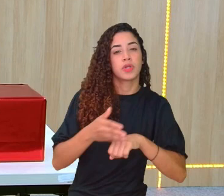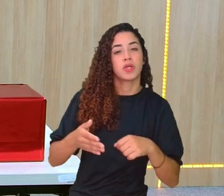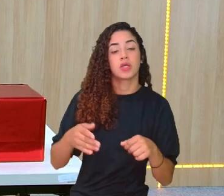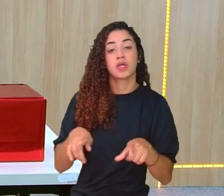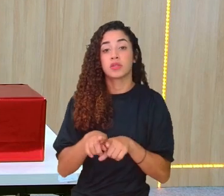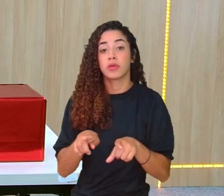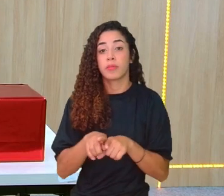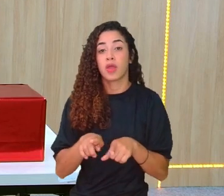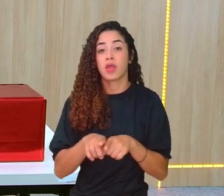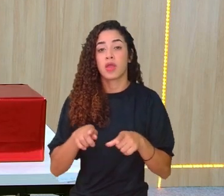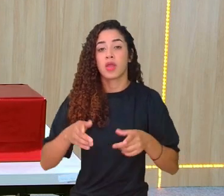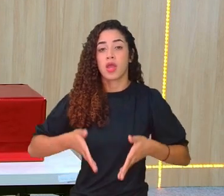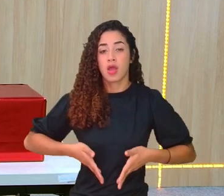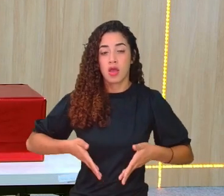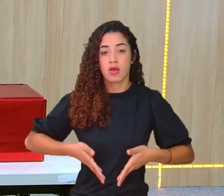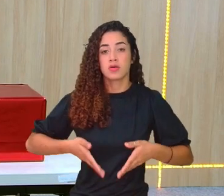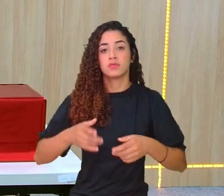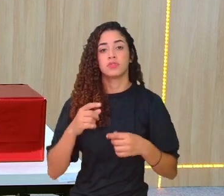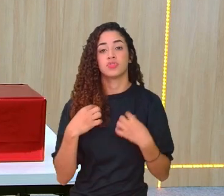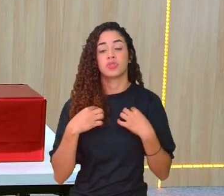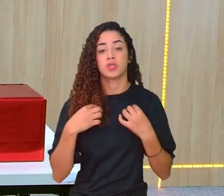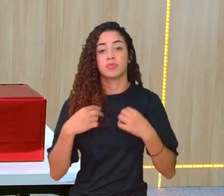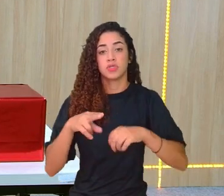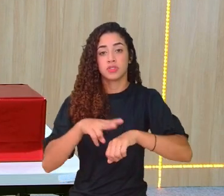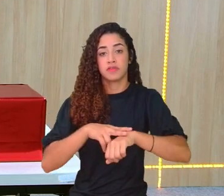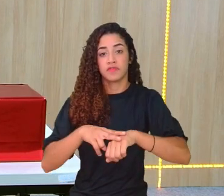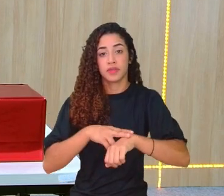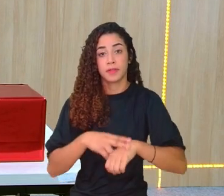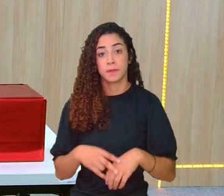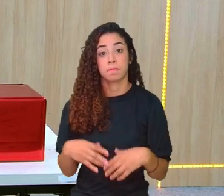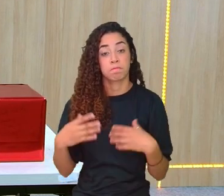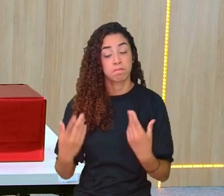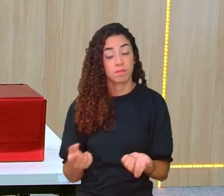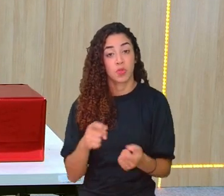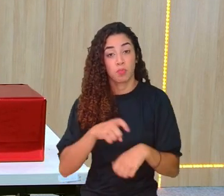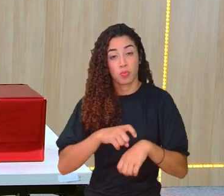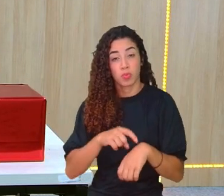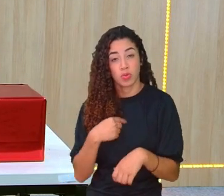calça jeans, camisa verde. Quando eu estou vendo